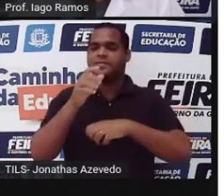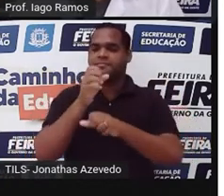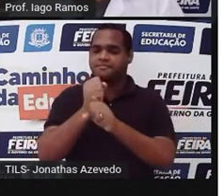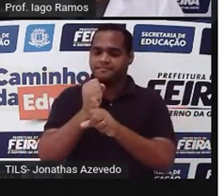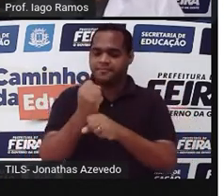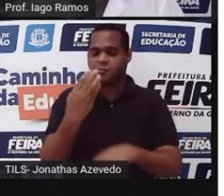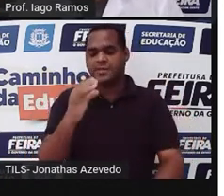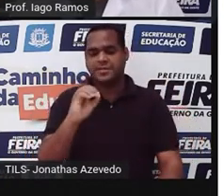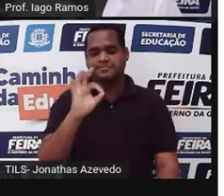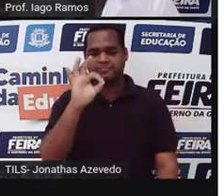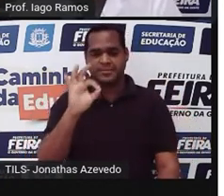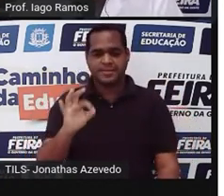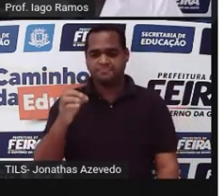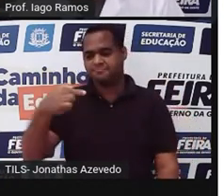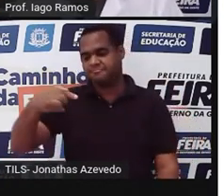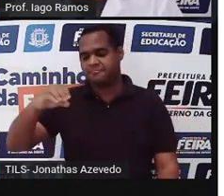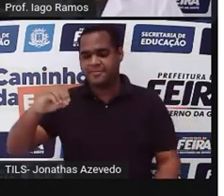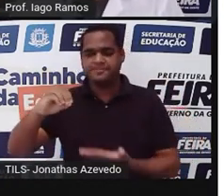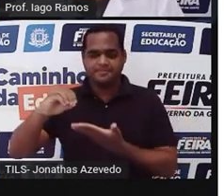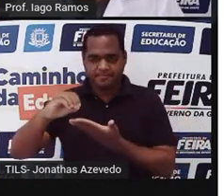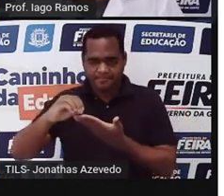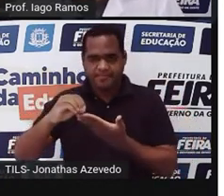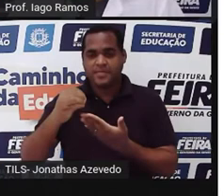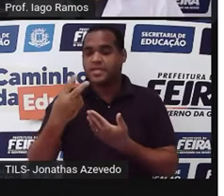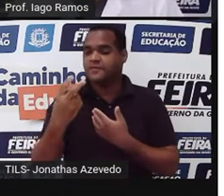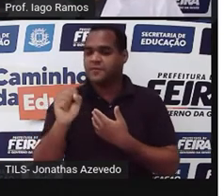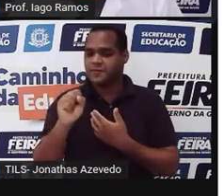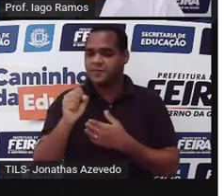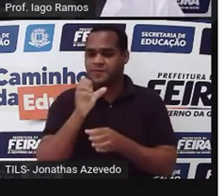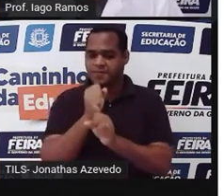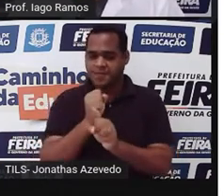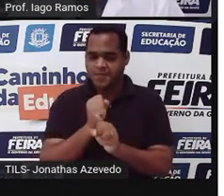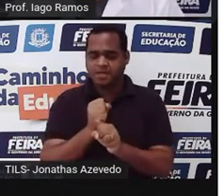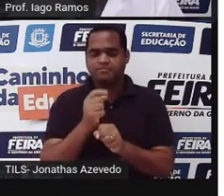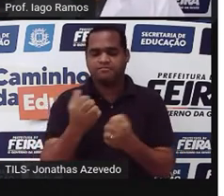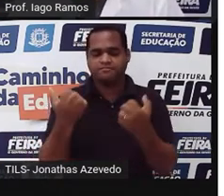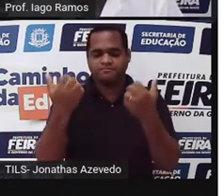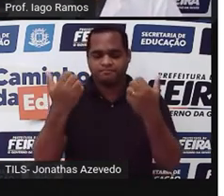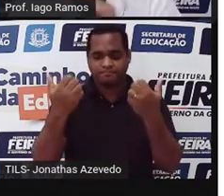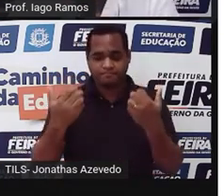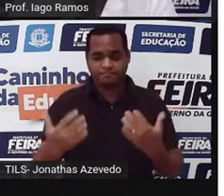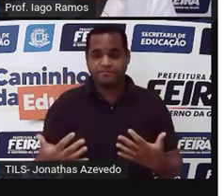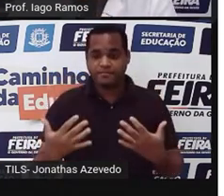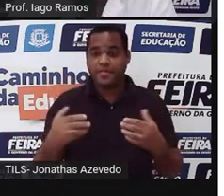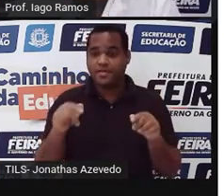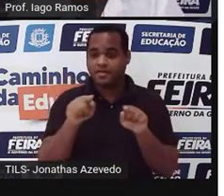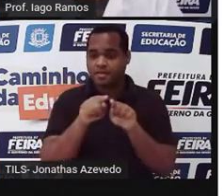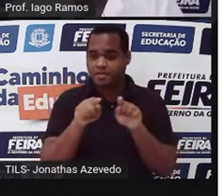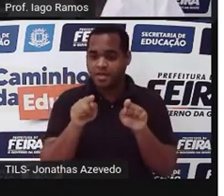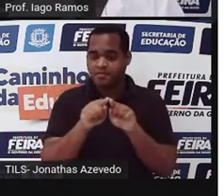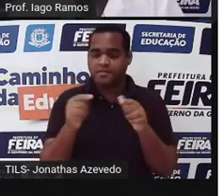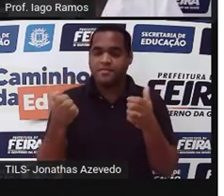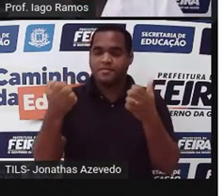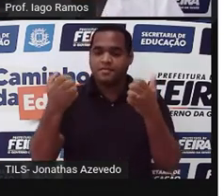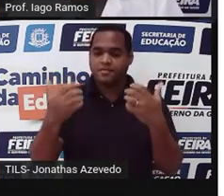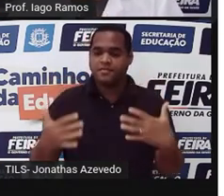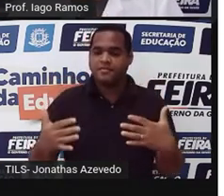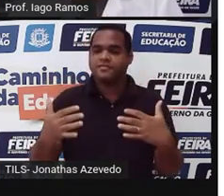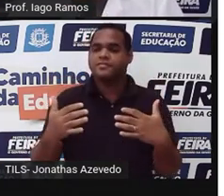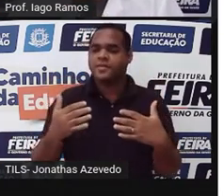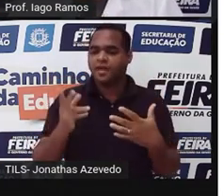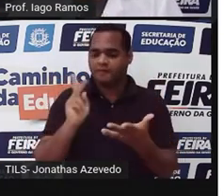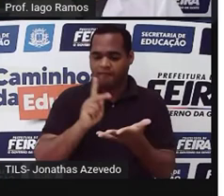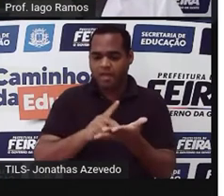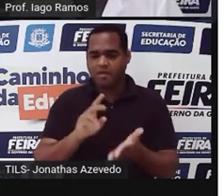quarenta por cento de 70 para ver se da 28 E aí me dizer né E dizer para você mesmo aí se